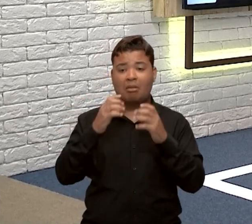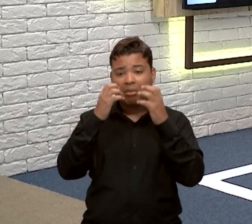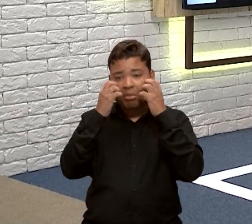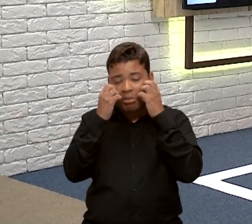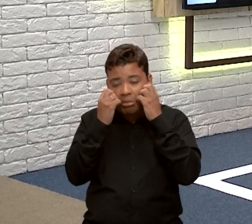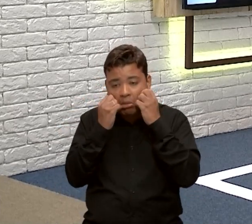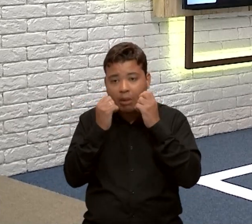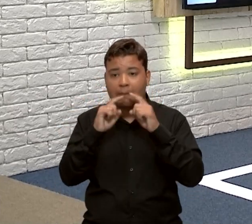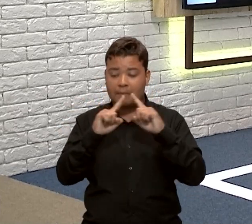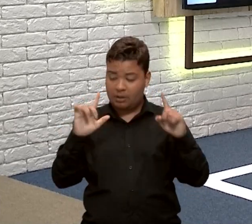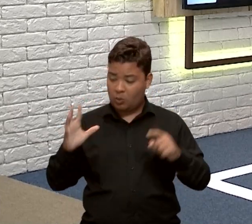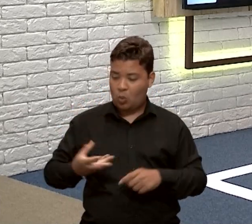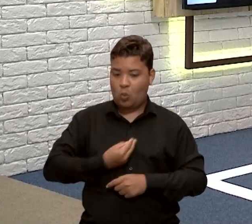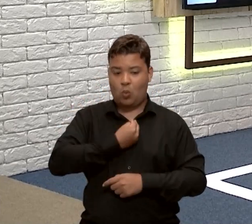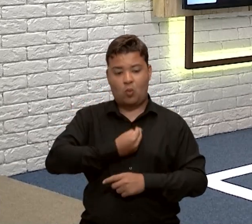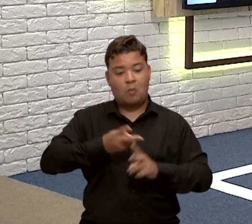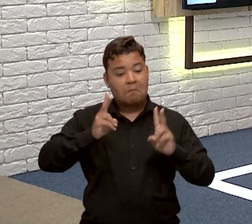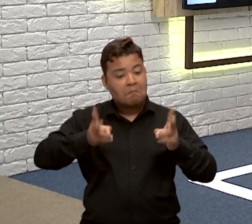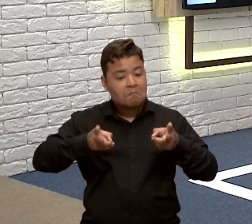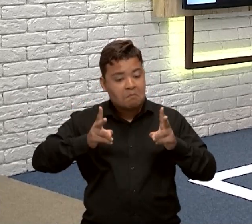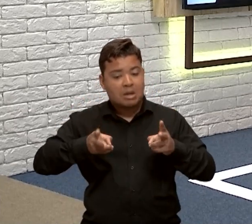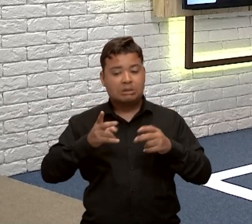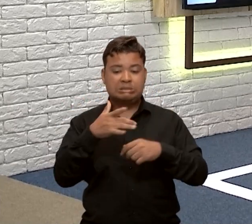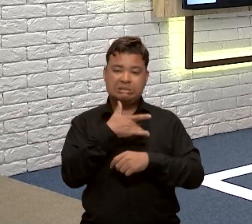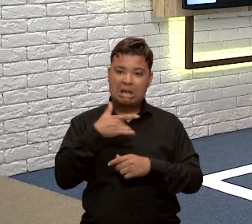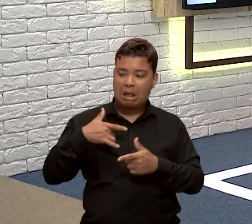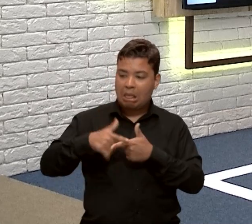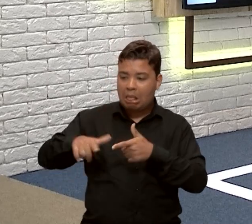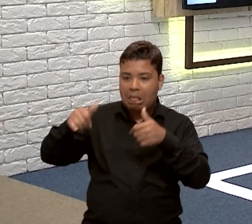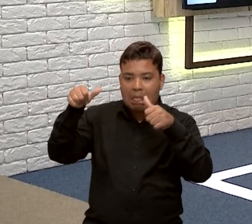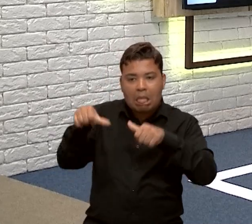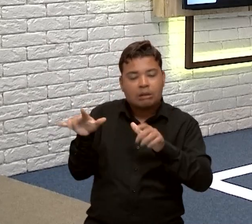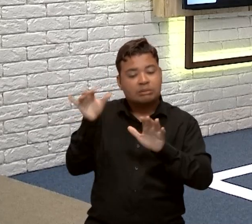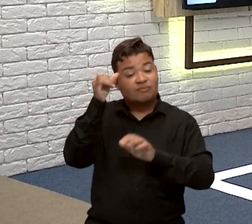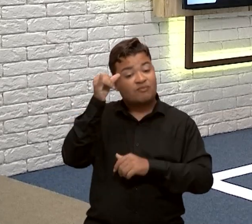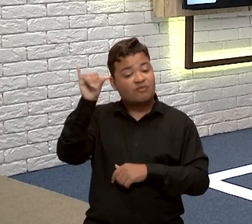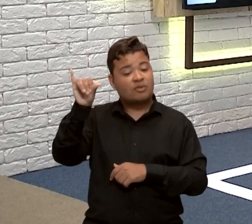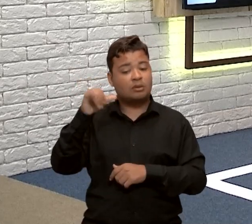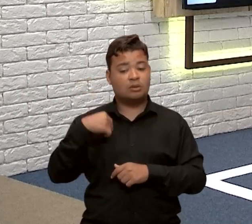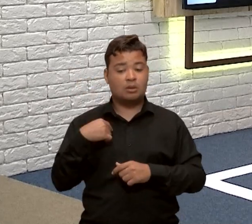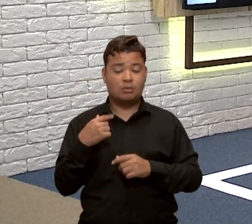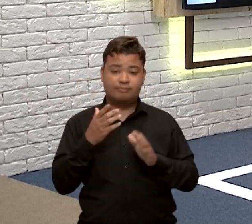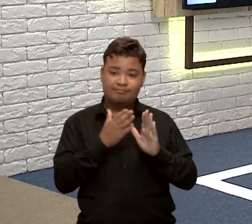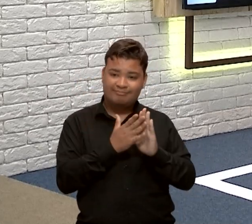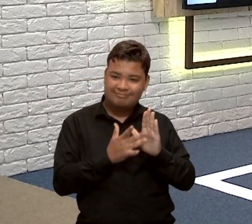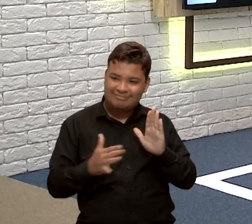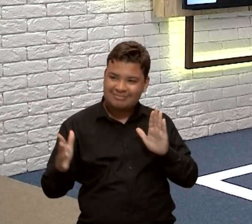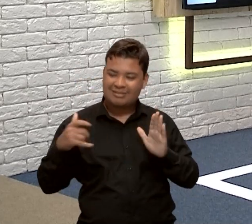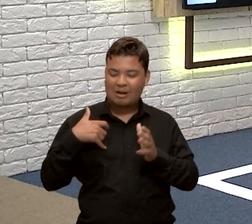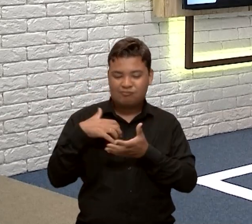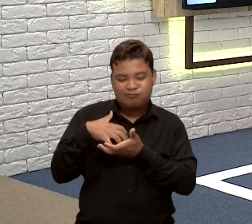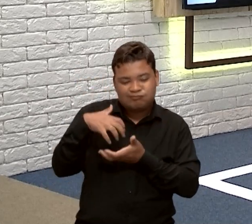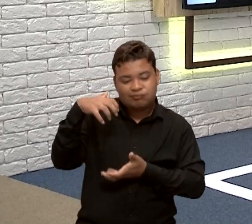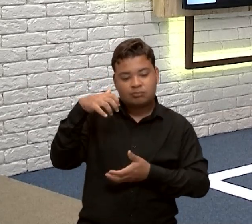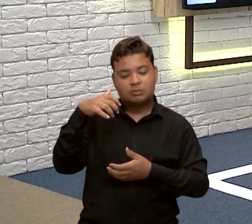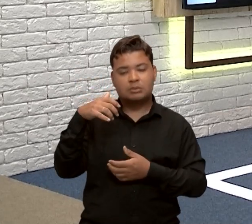problemas de saúde, com vitalidade, para que eu possa aproveitar esse período e não acabar sofrendo durante esse período, né? O que a gente